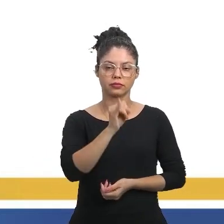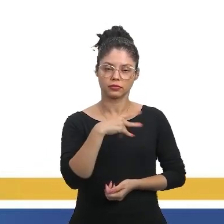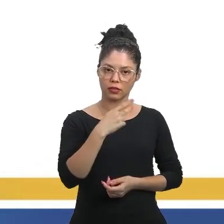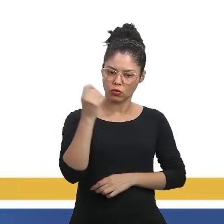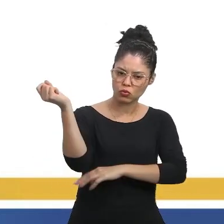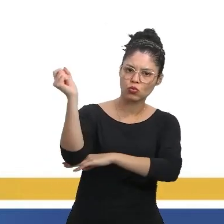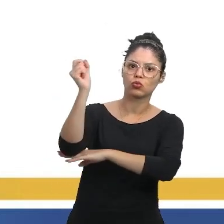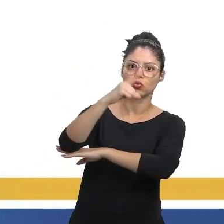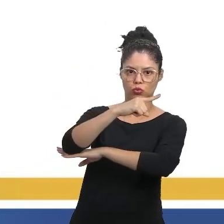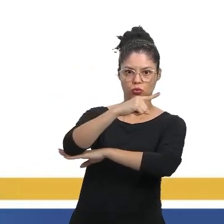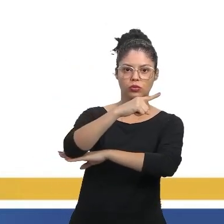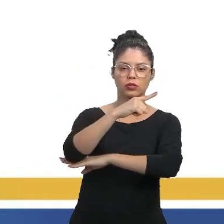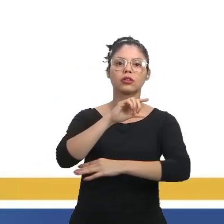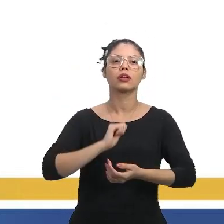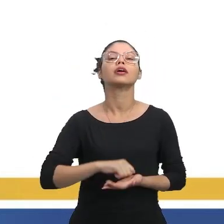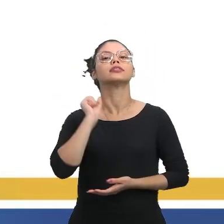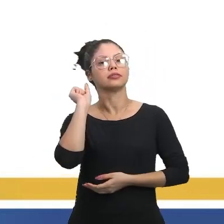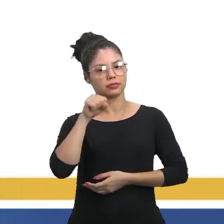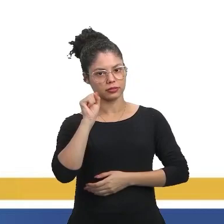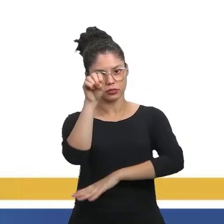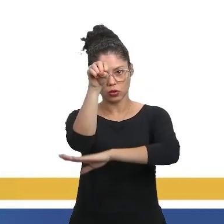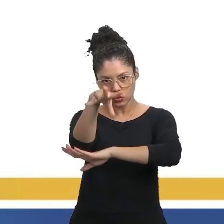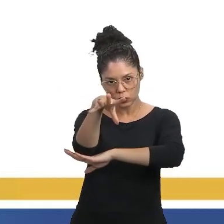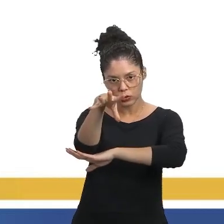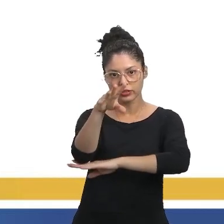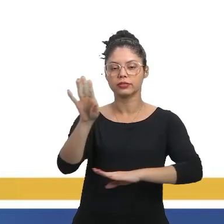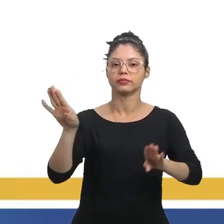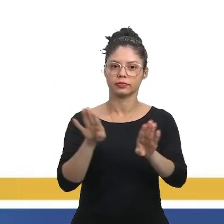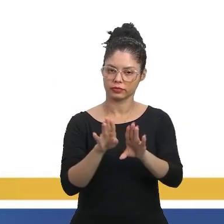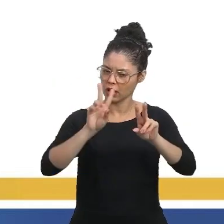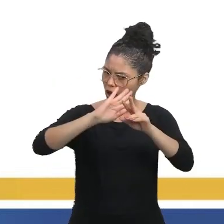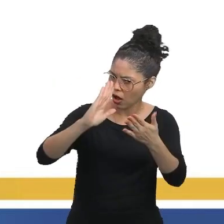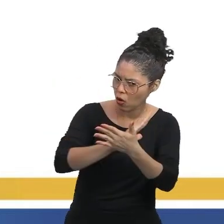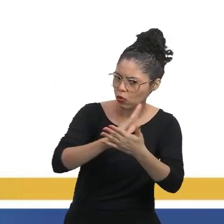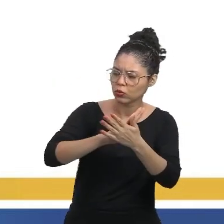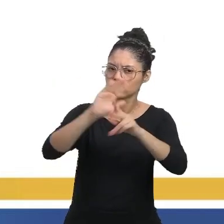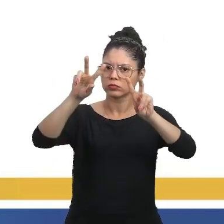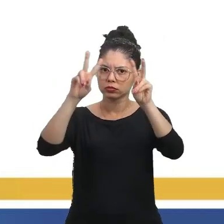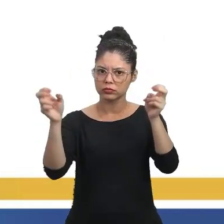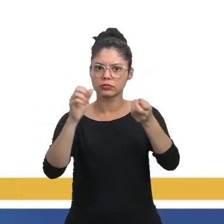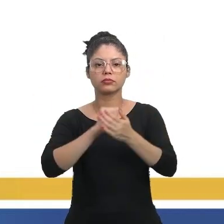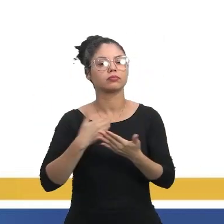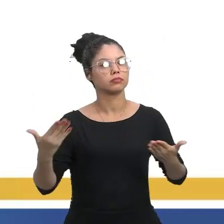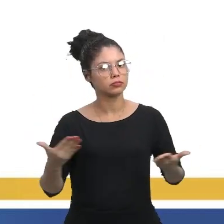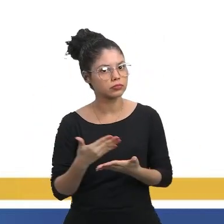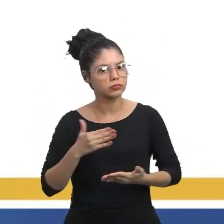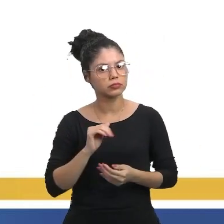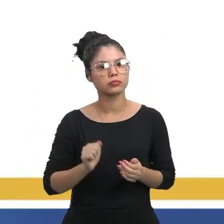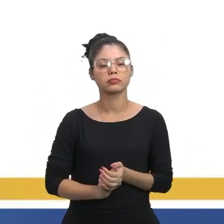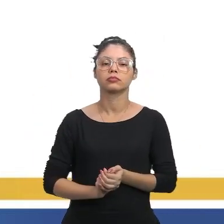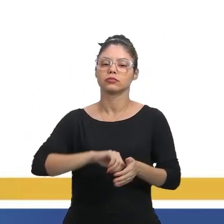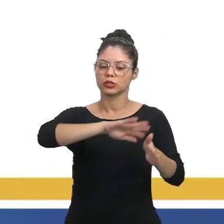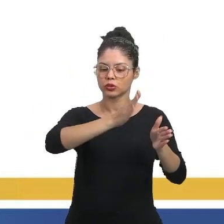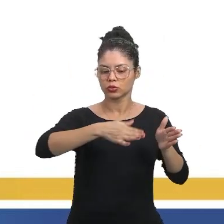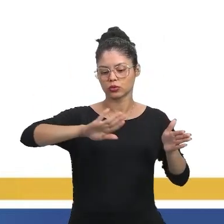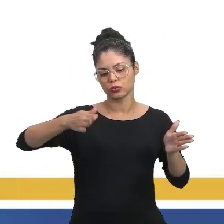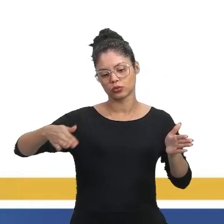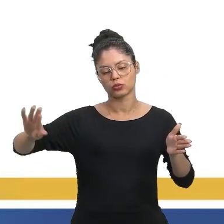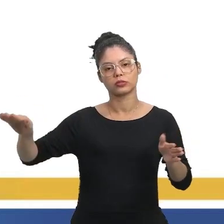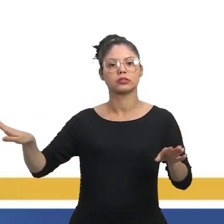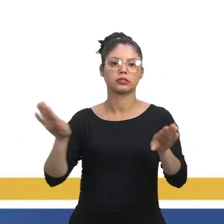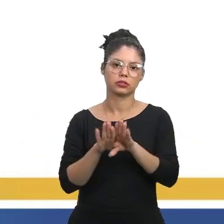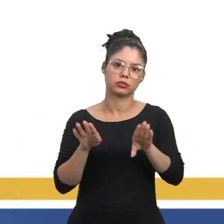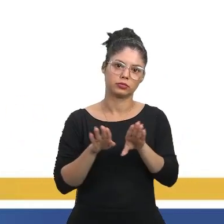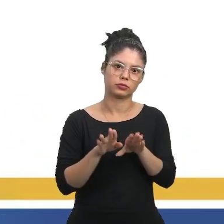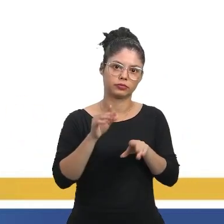de luz, aí tem alguns teóricos que dizem que a luz ela é um fenômeno dual, Ela se propaga em ondas, mas também se comporta aí